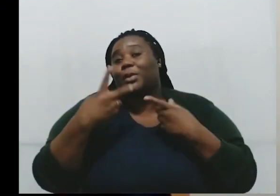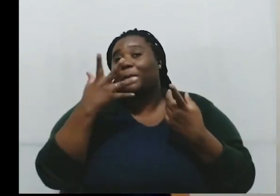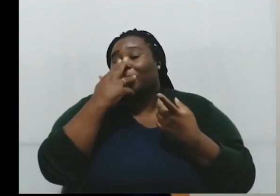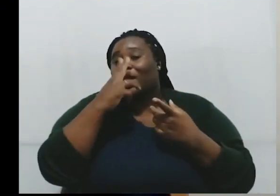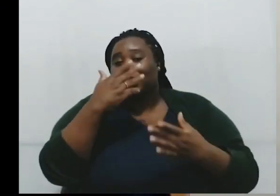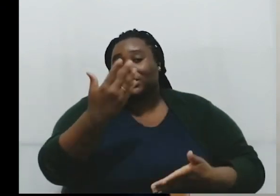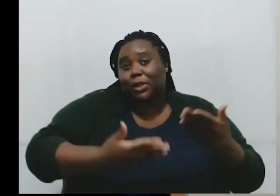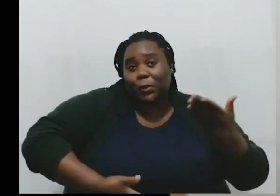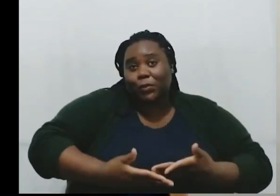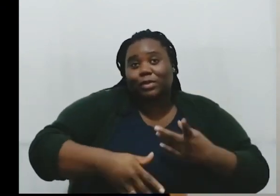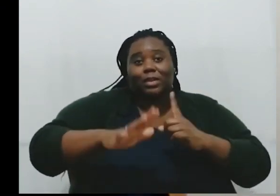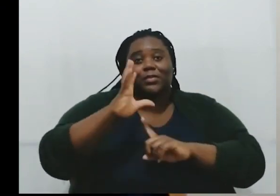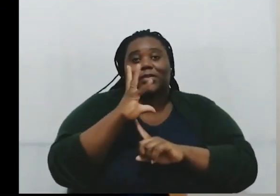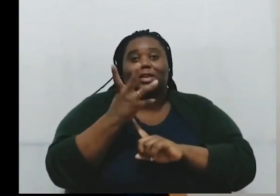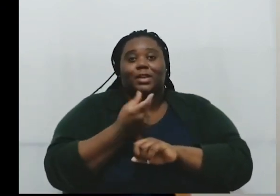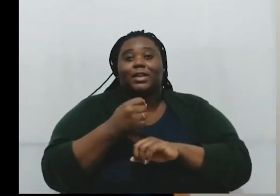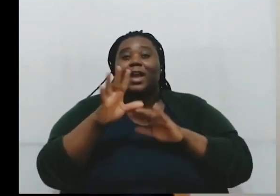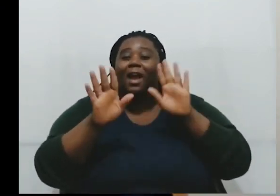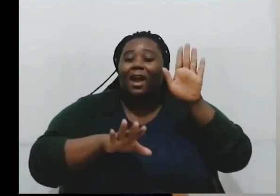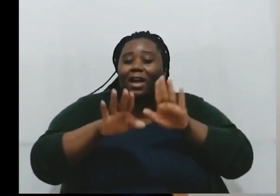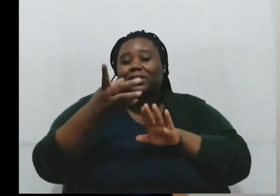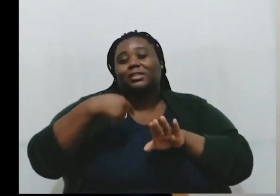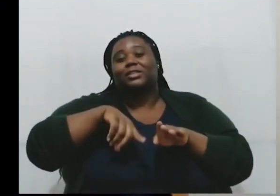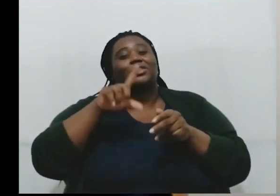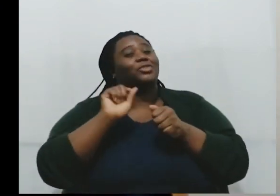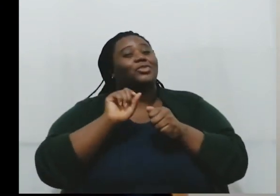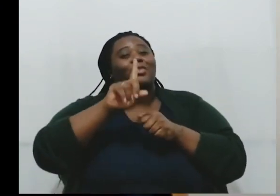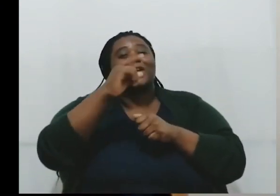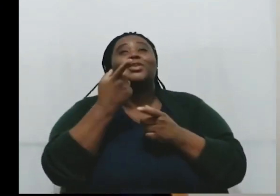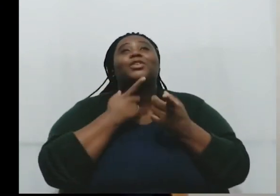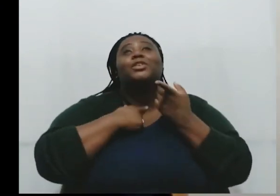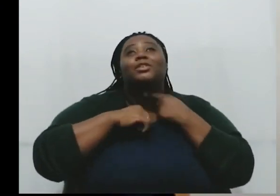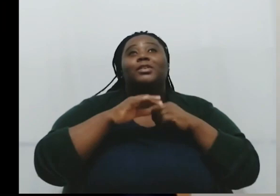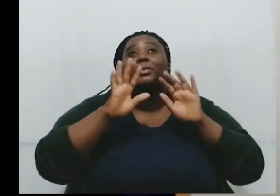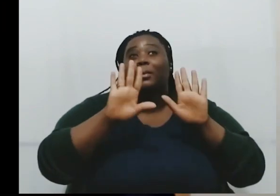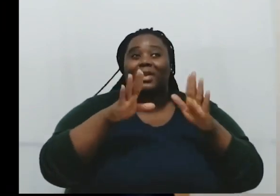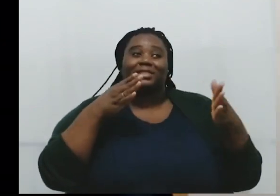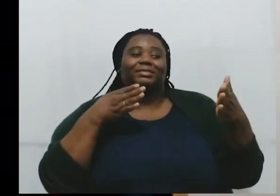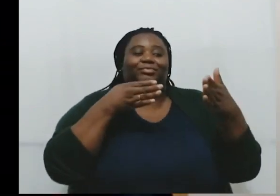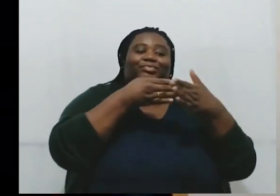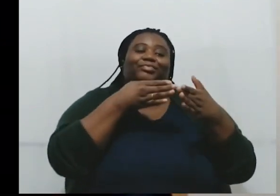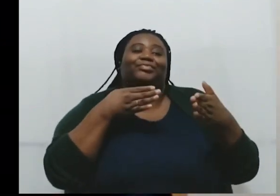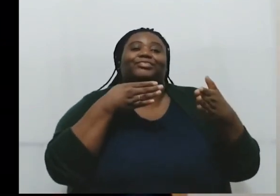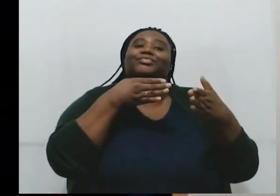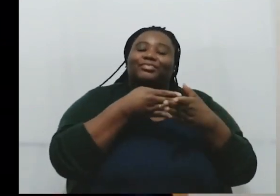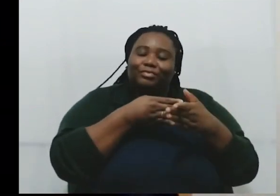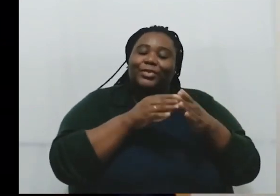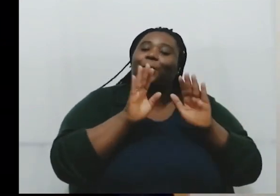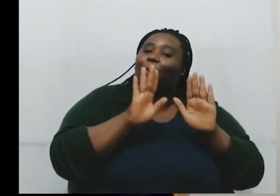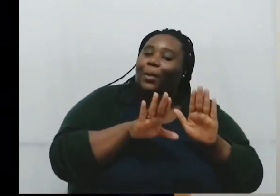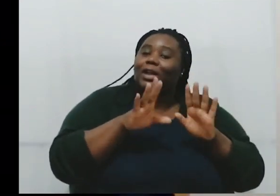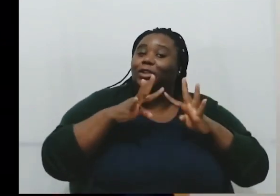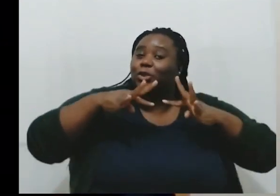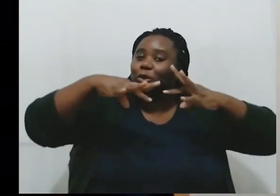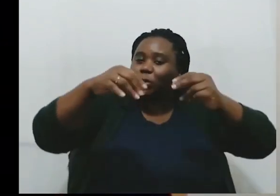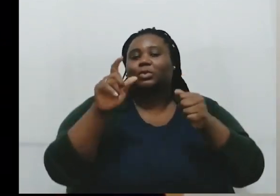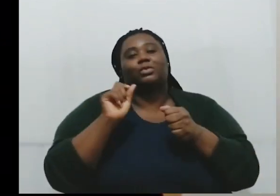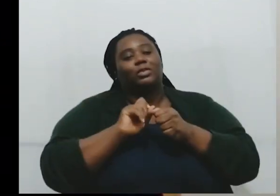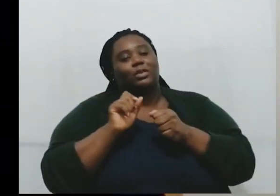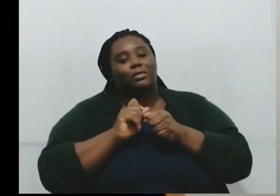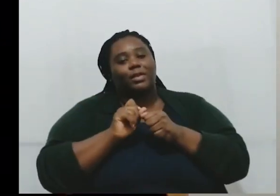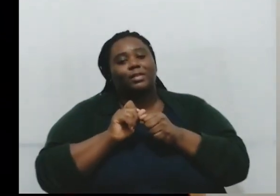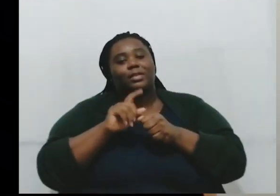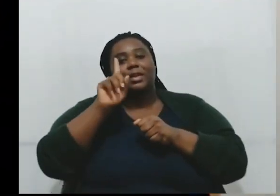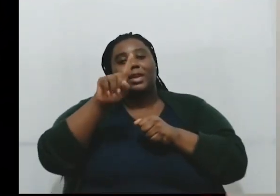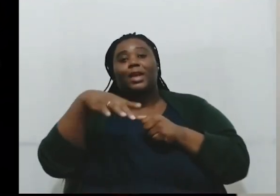eu desejo no final das contas, por limites estruturais, mas tudo que eu faço é transpassado pela arte que